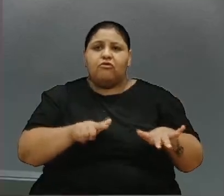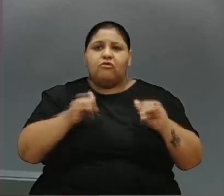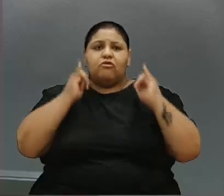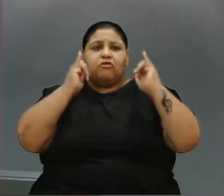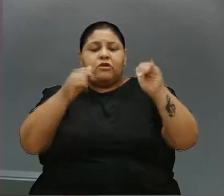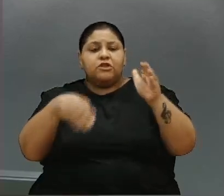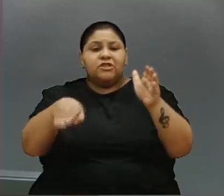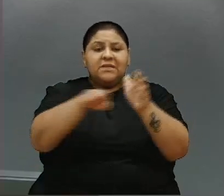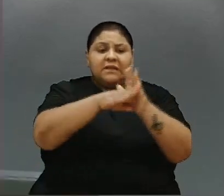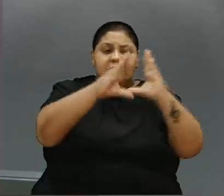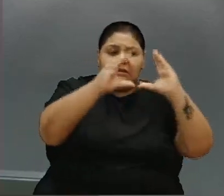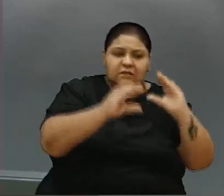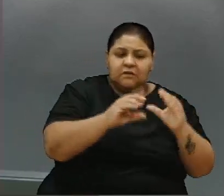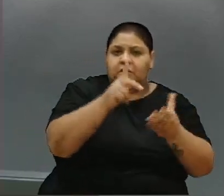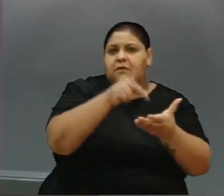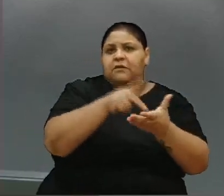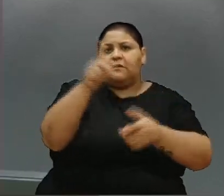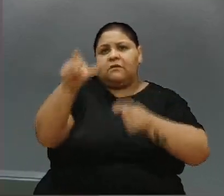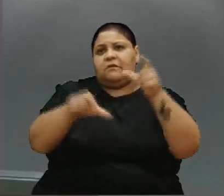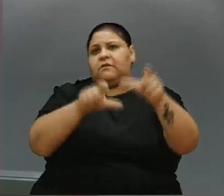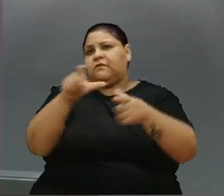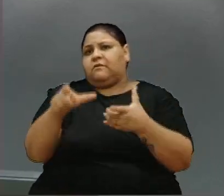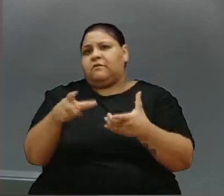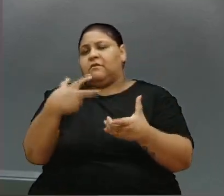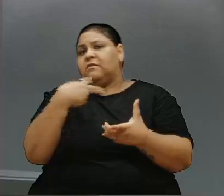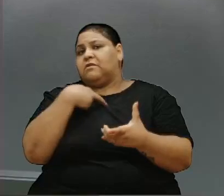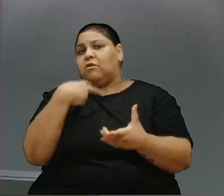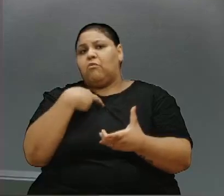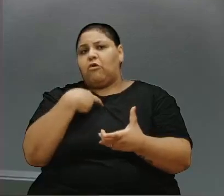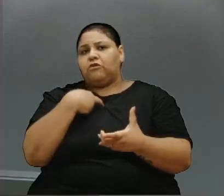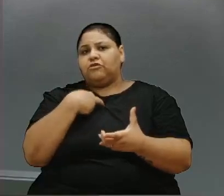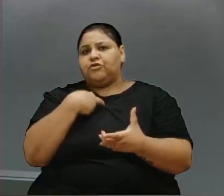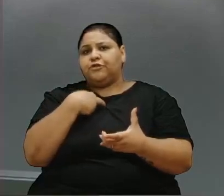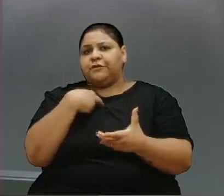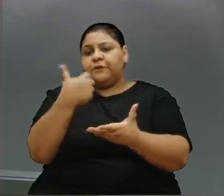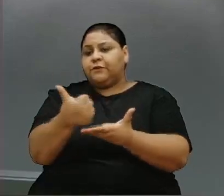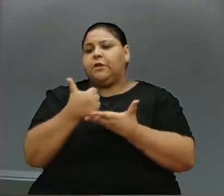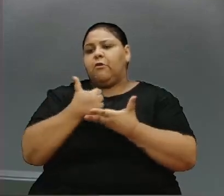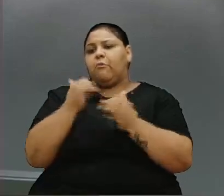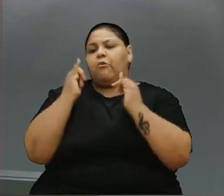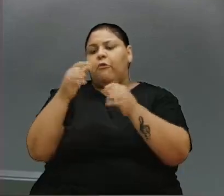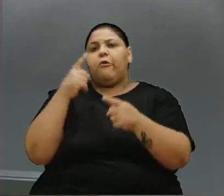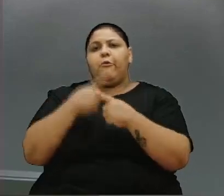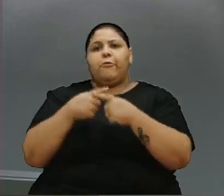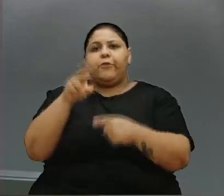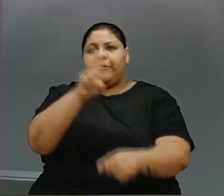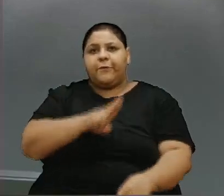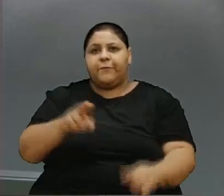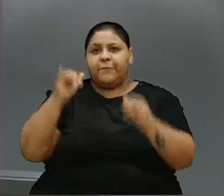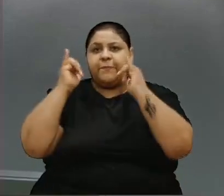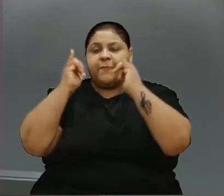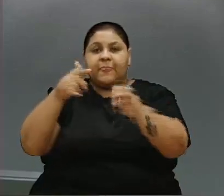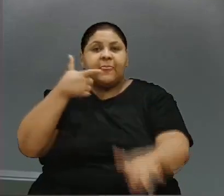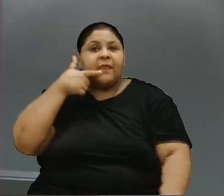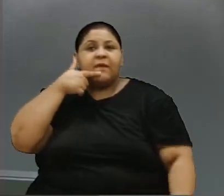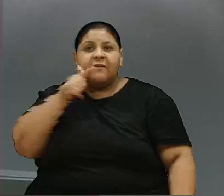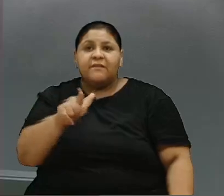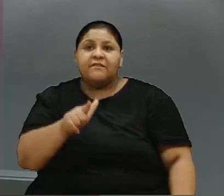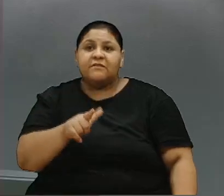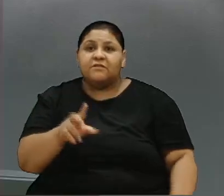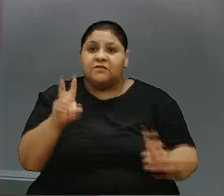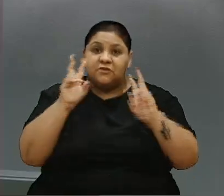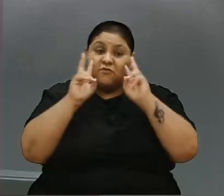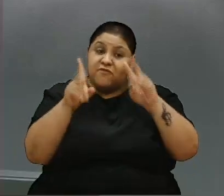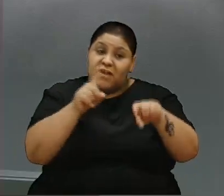no horário da noite. Na verdade, a população hoje praticamente não pode contar com o transporte. As pessoas acabam pegando ônibus porque elas conseguem ver